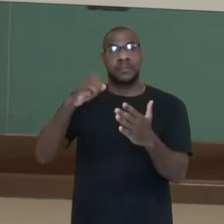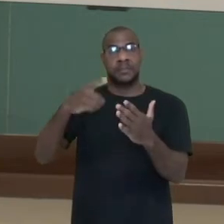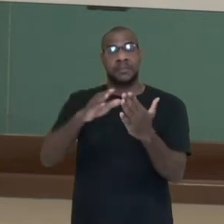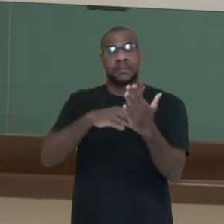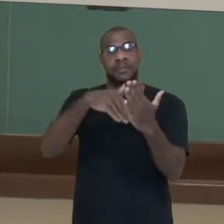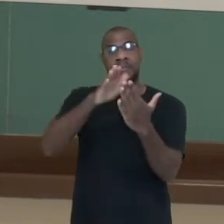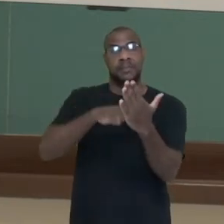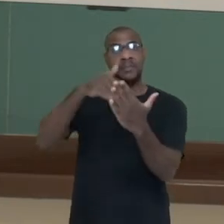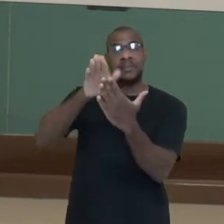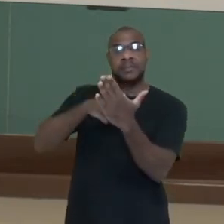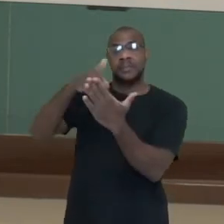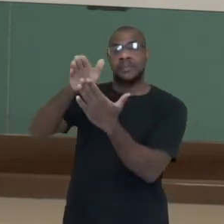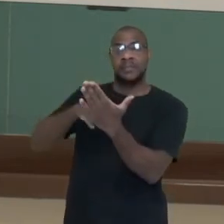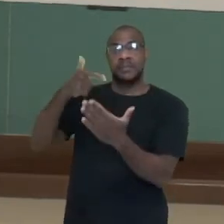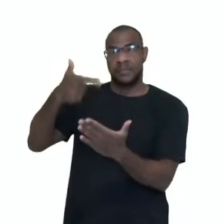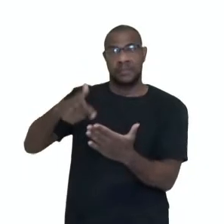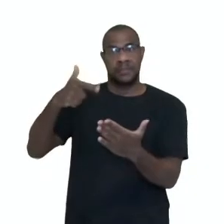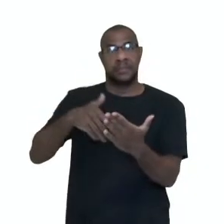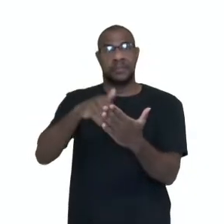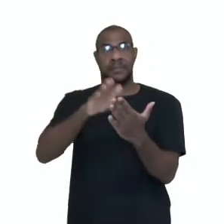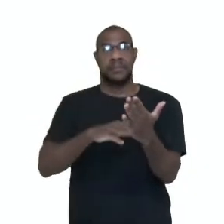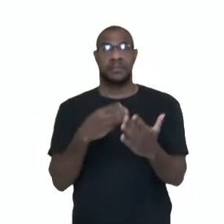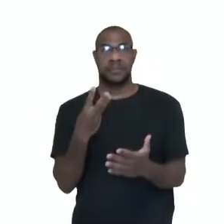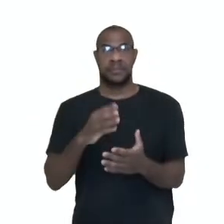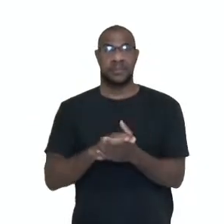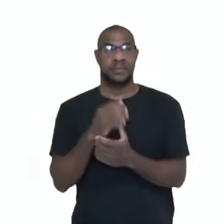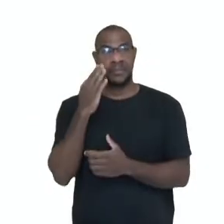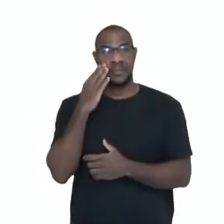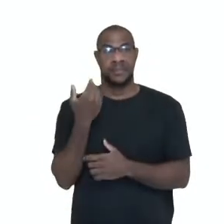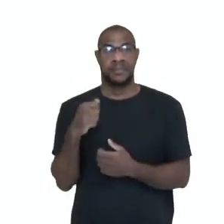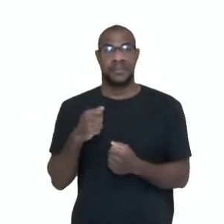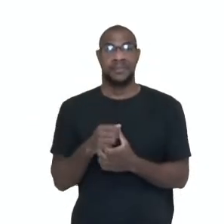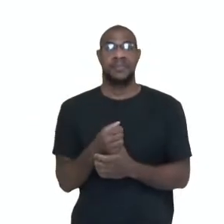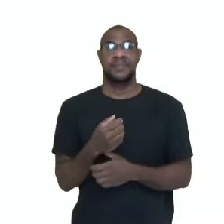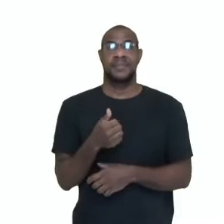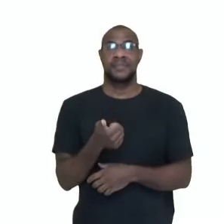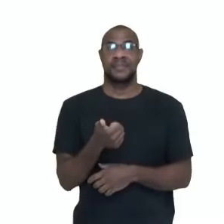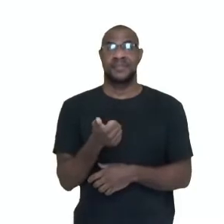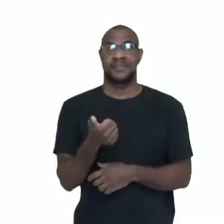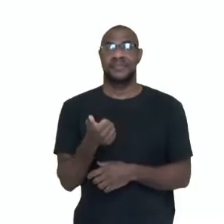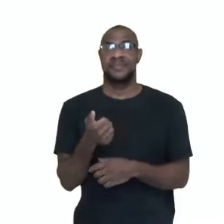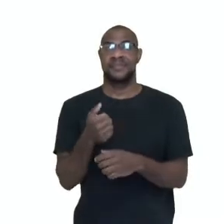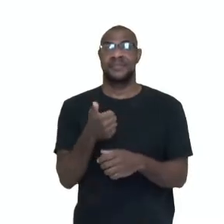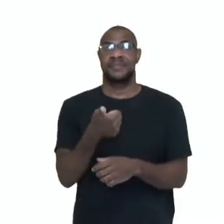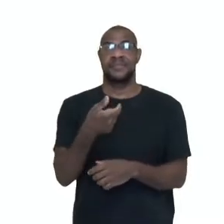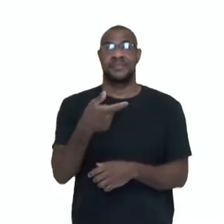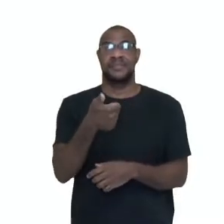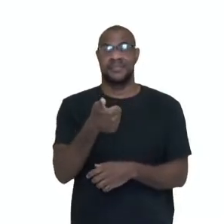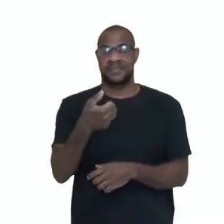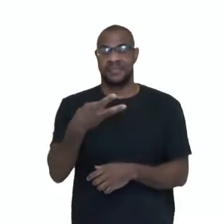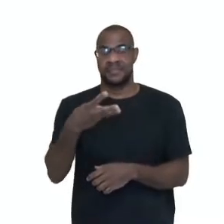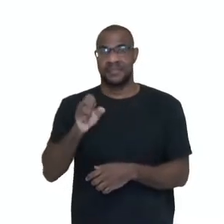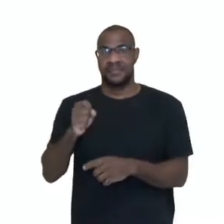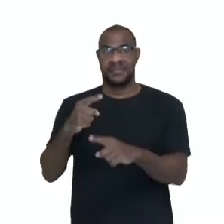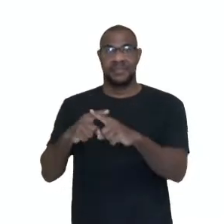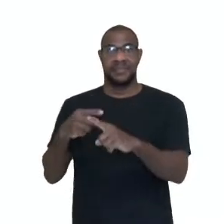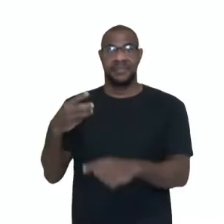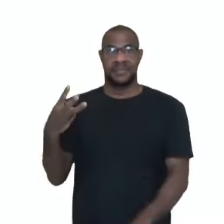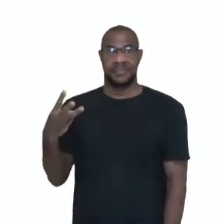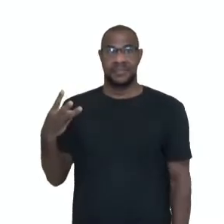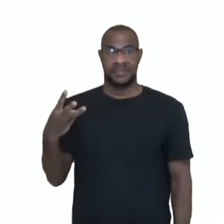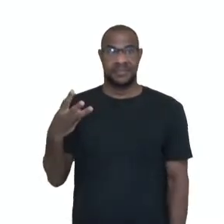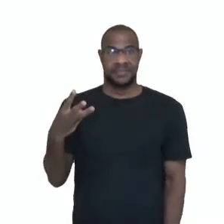Basta eu multiplicar, então, a área que eu preciso pintar vezes 3, vou encontrar 414 metros quadrados.